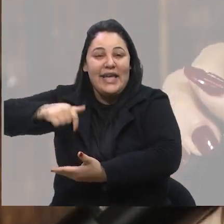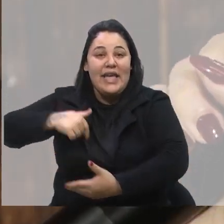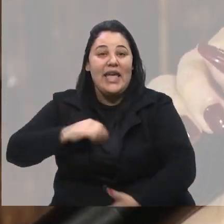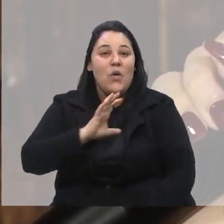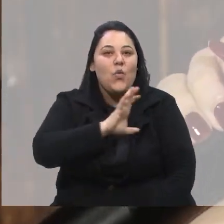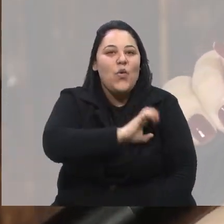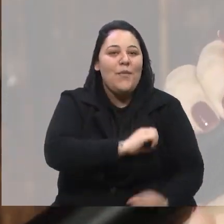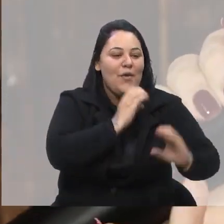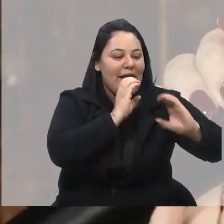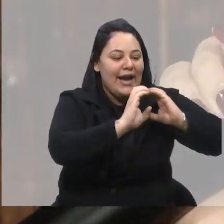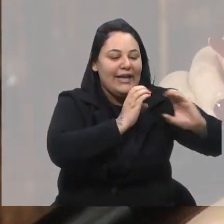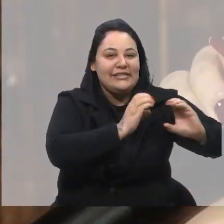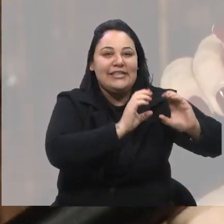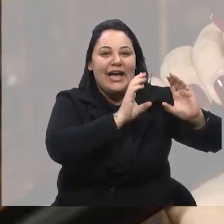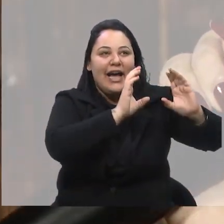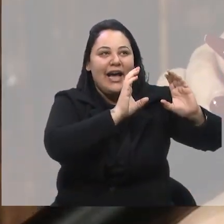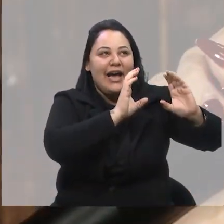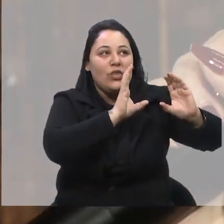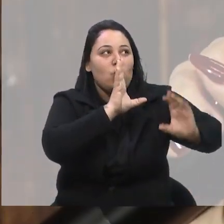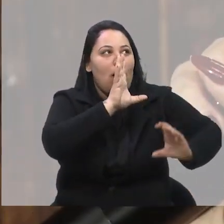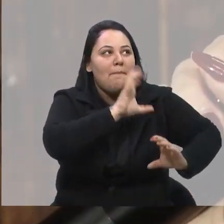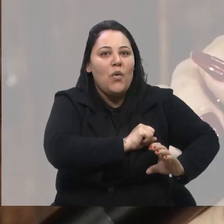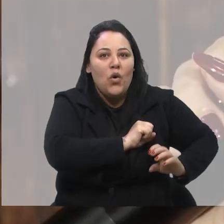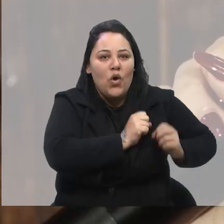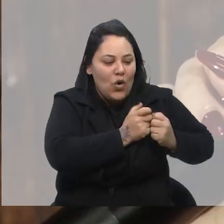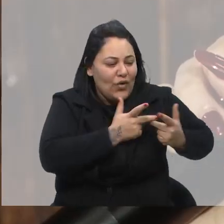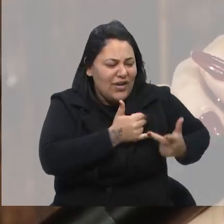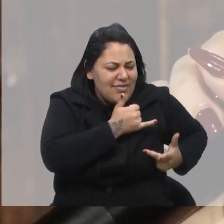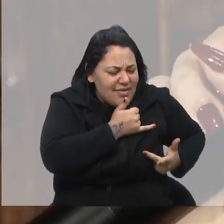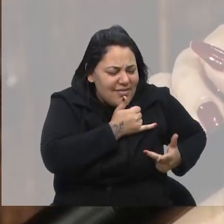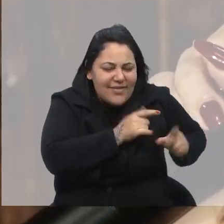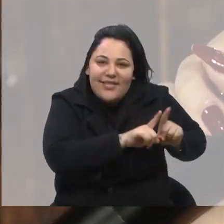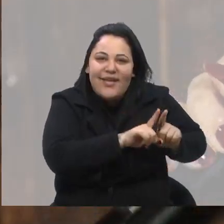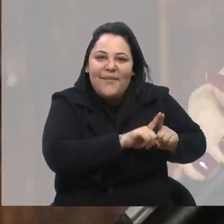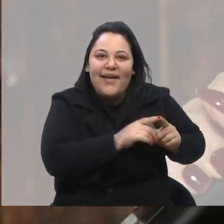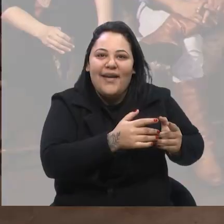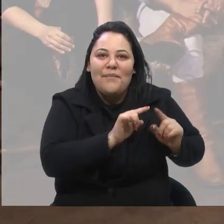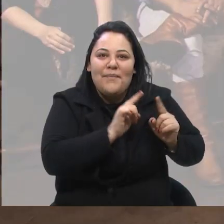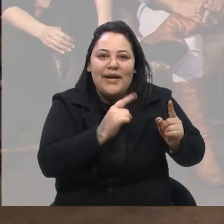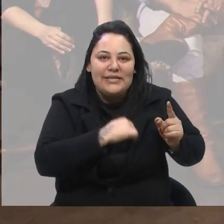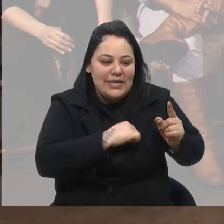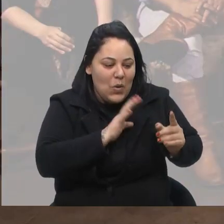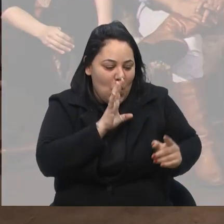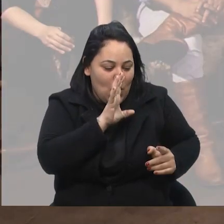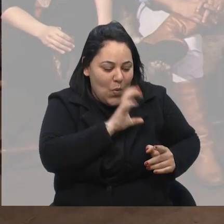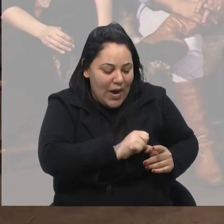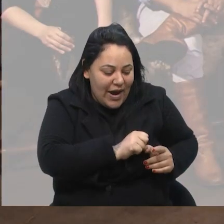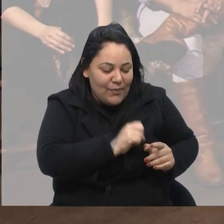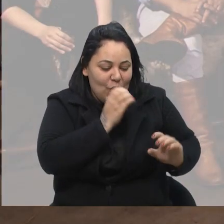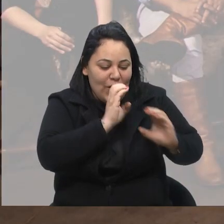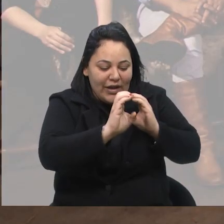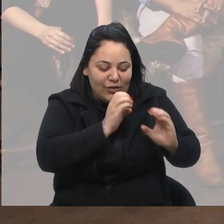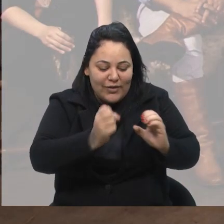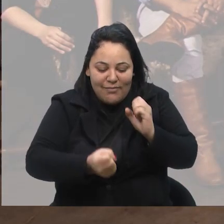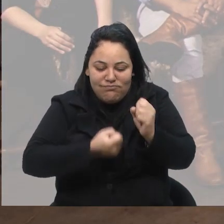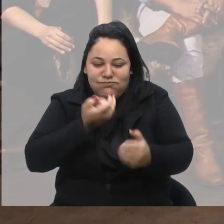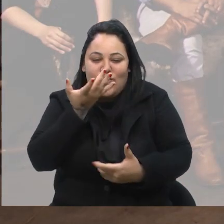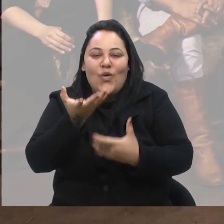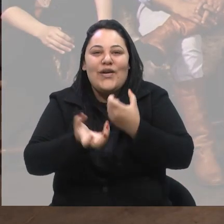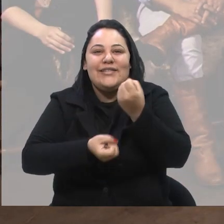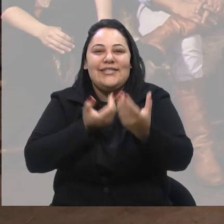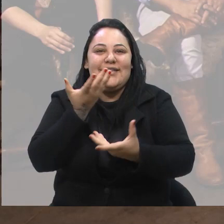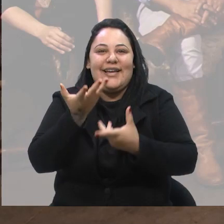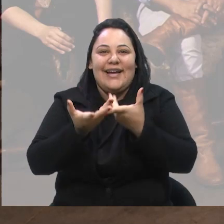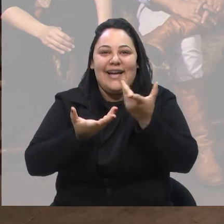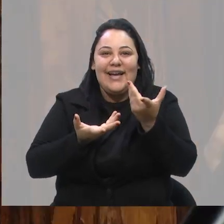amor, eu amo cantar até coisas tristes, mas eu amo cantar a poesia. E o nativismo